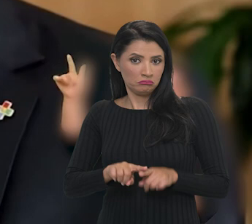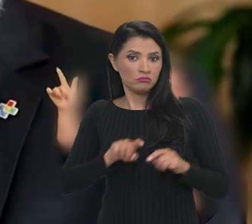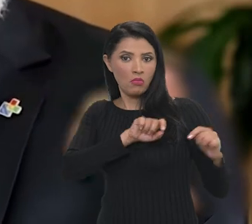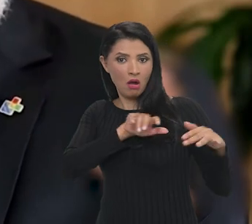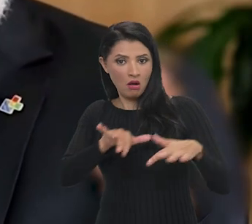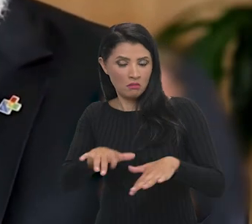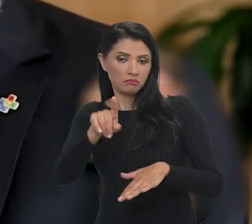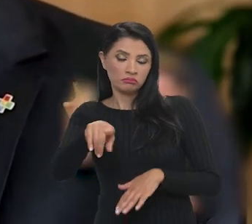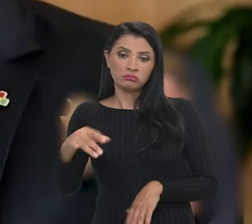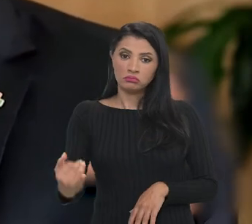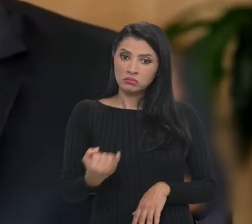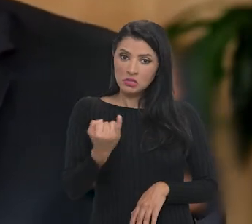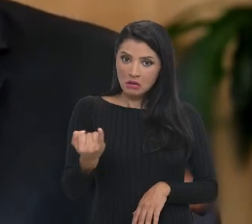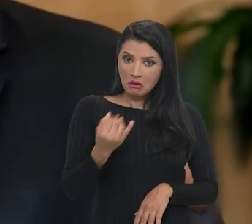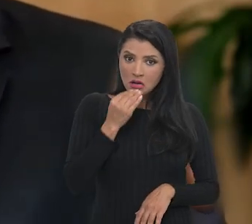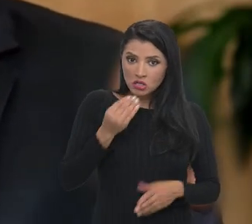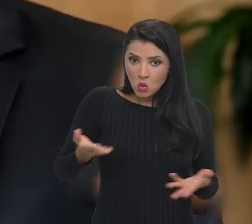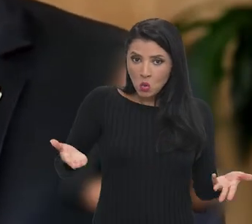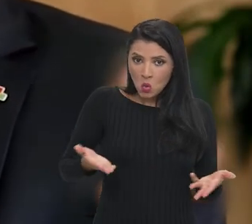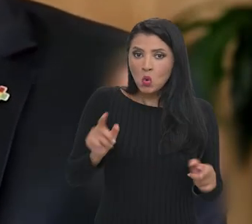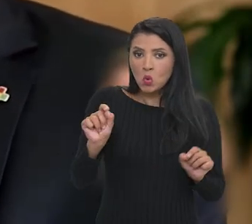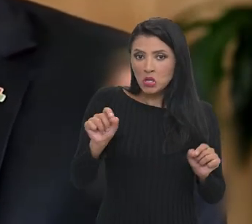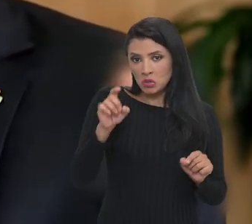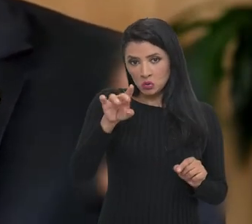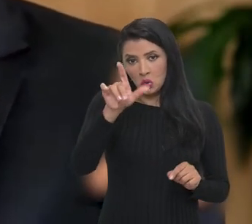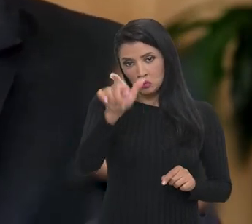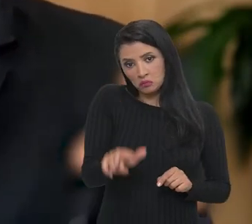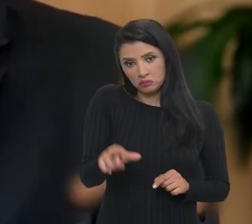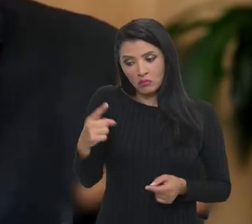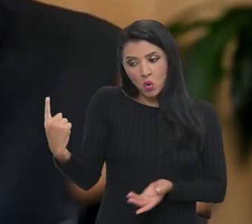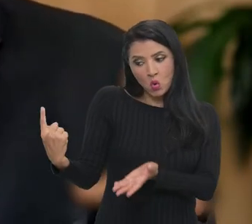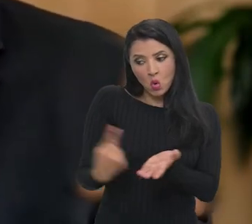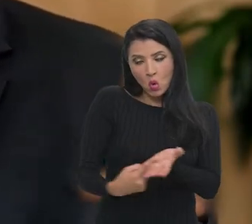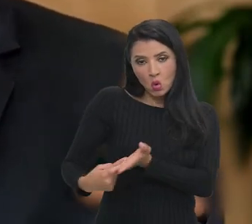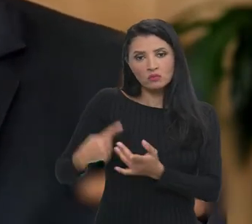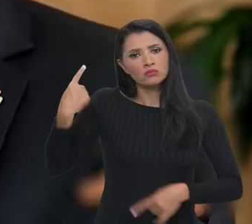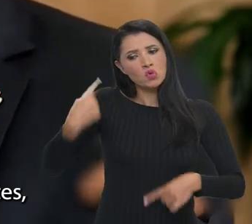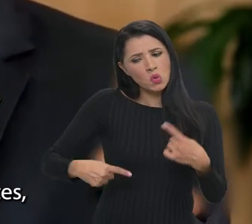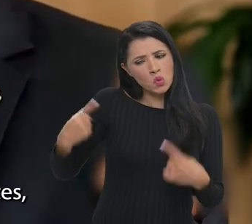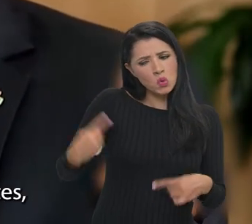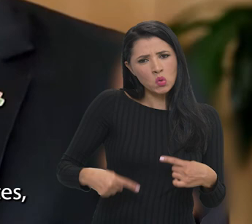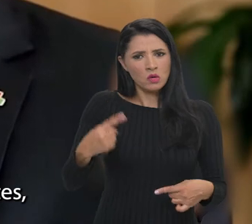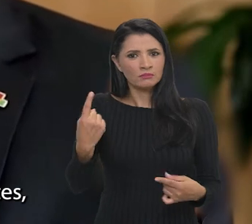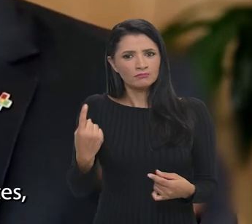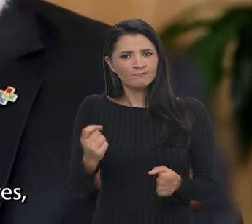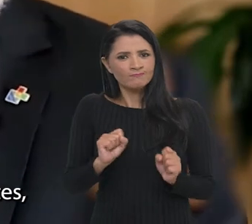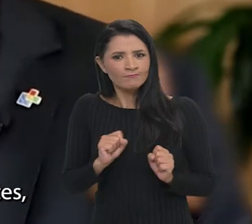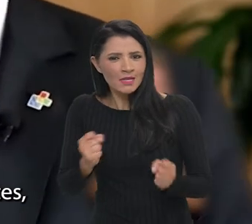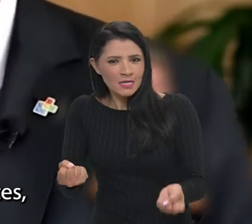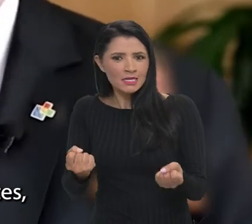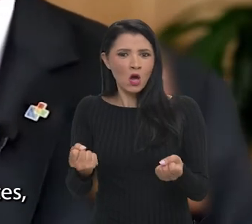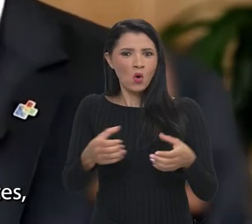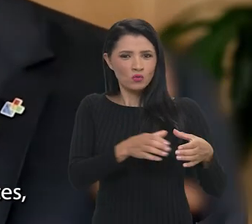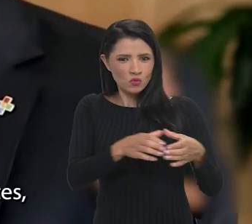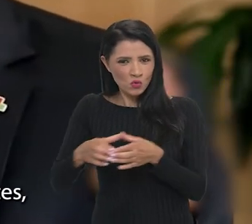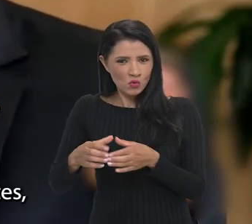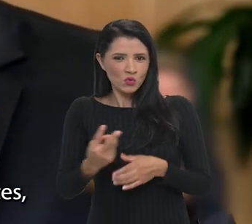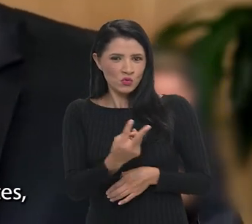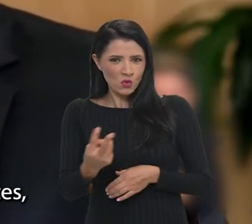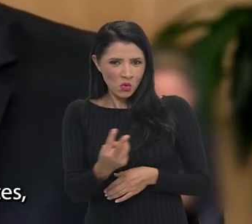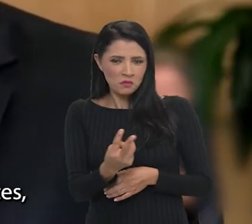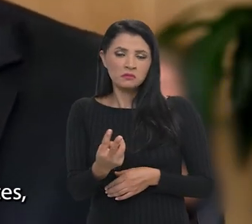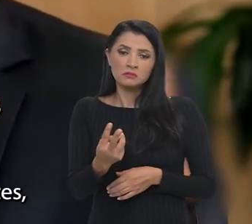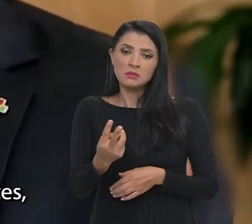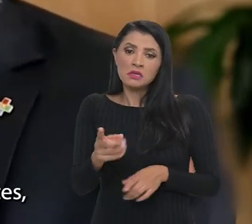Caribe. É a oportunidade não apenas de você fazer acordo, discutir ações conjuntas dos